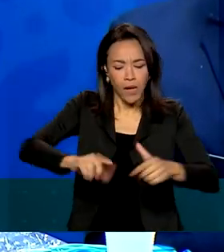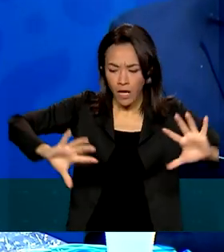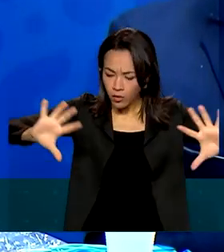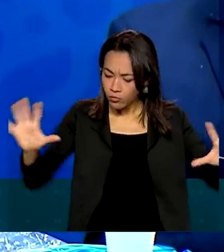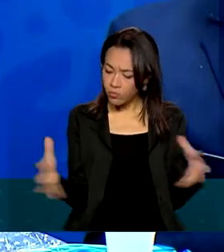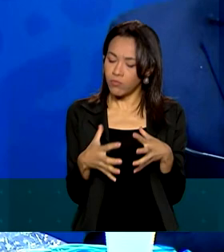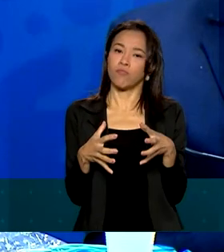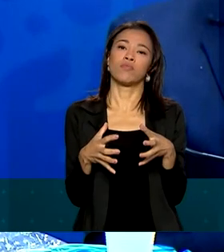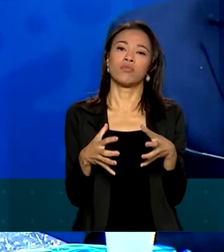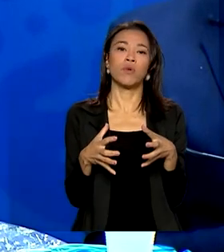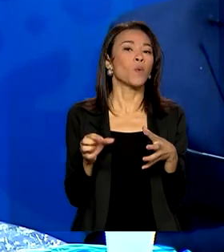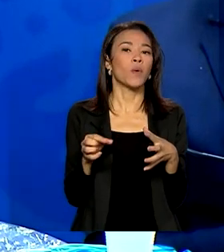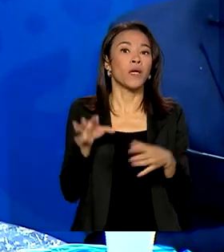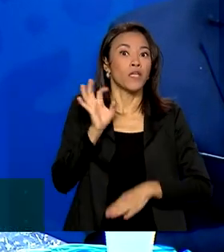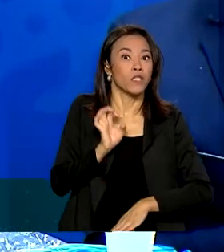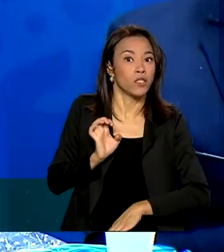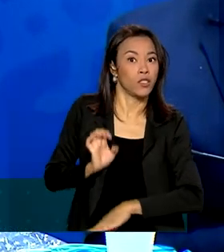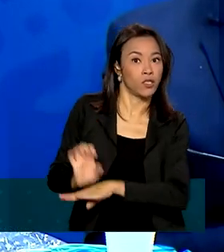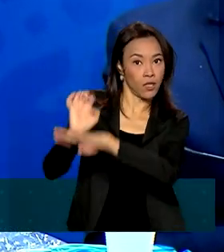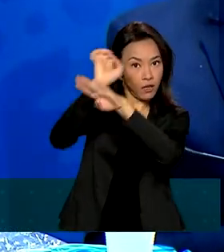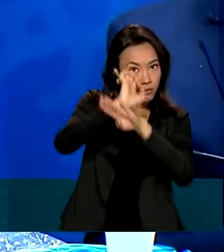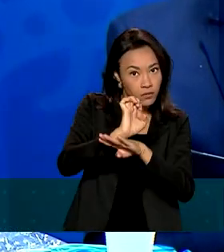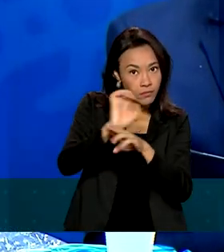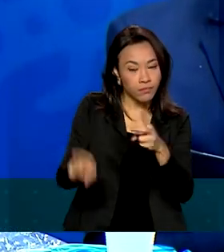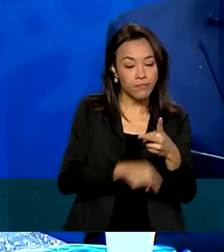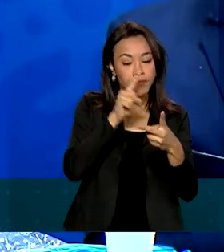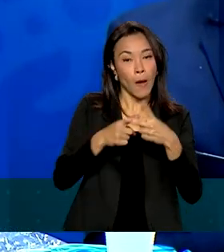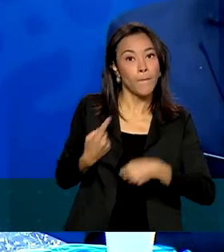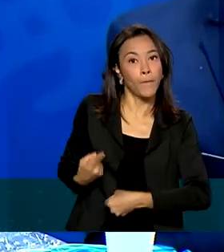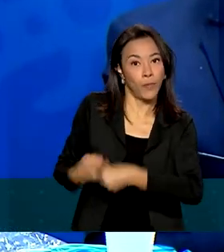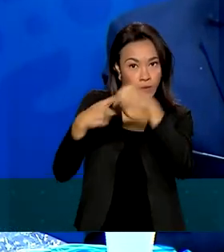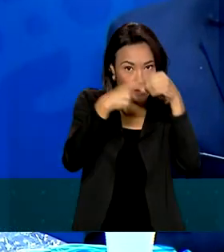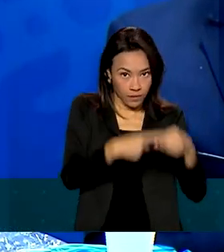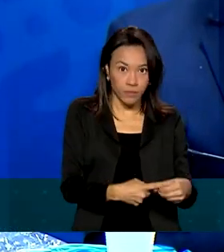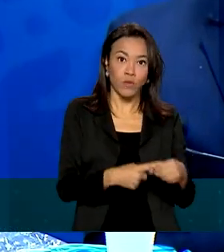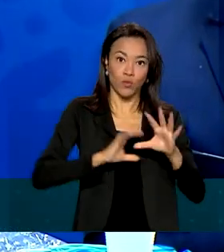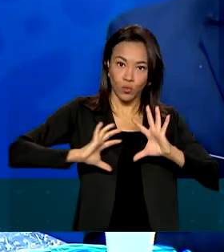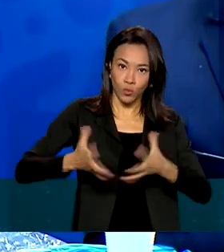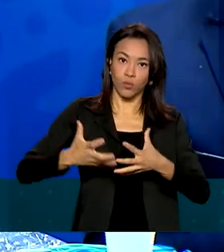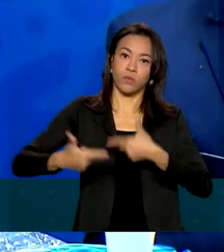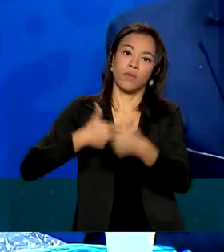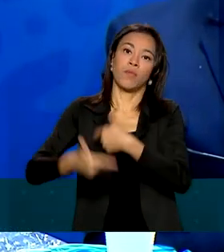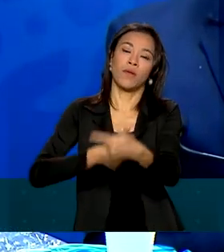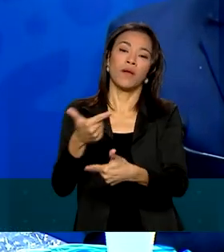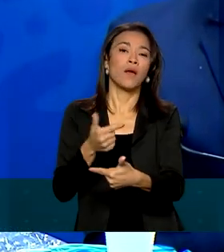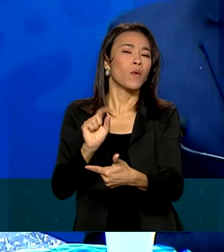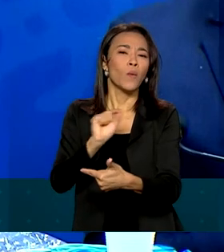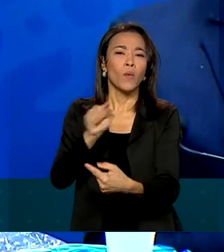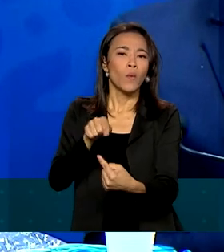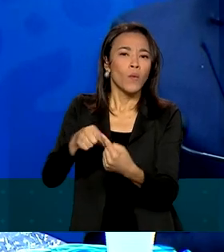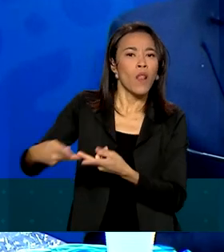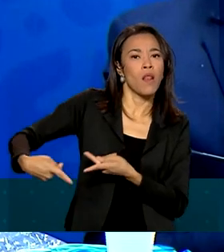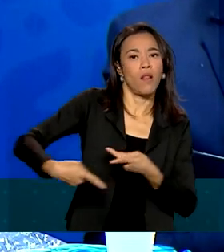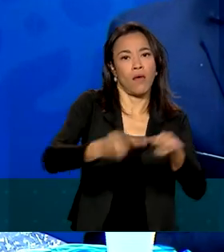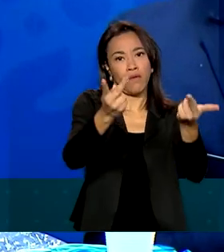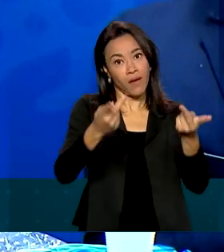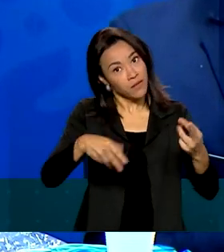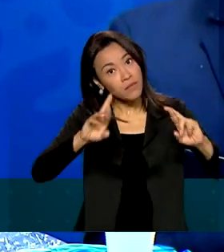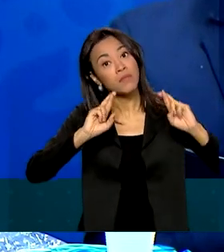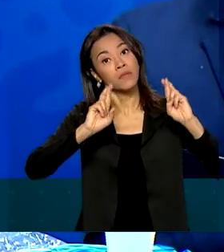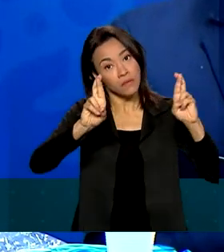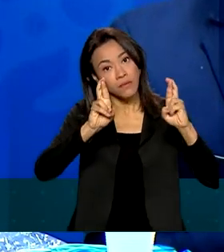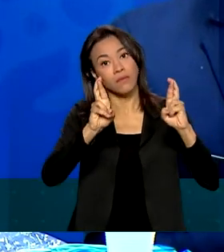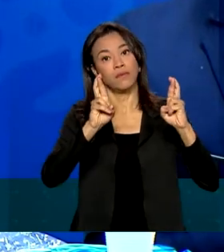com os estados e com os municípios é para levar esta